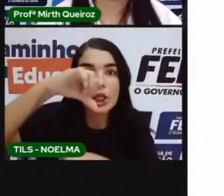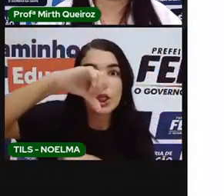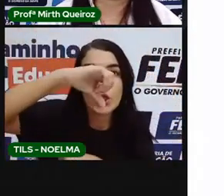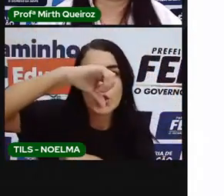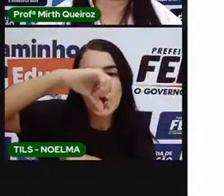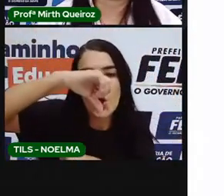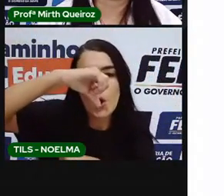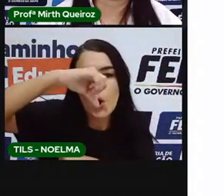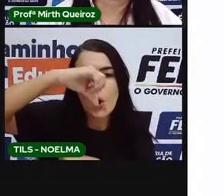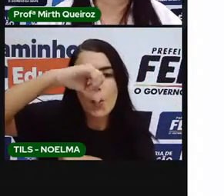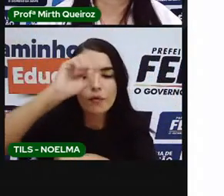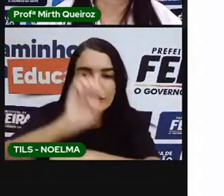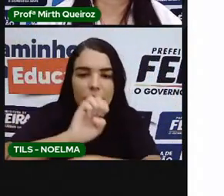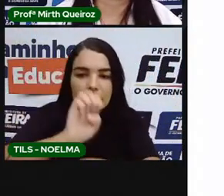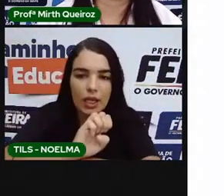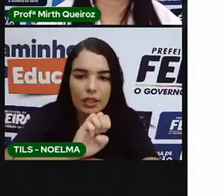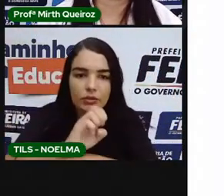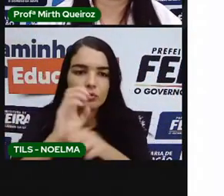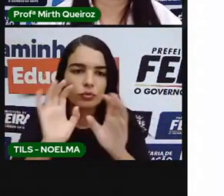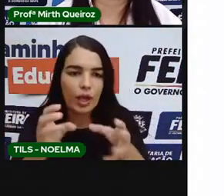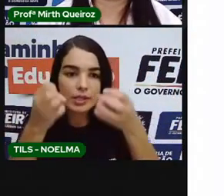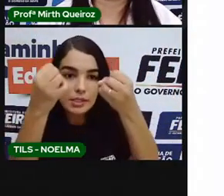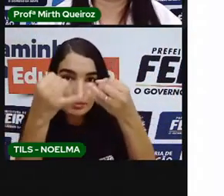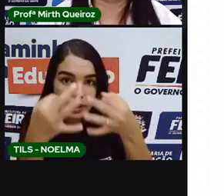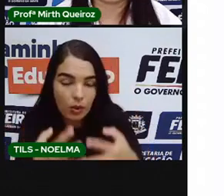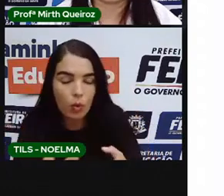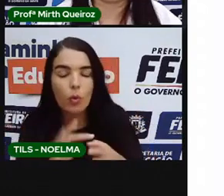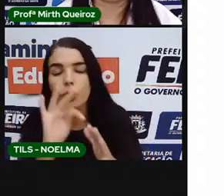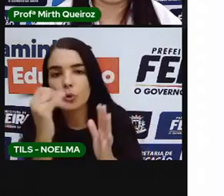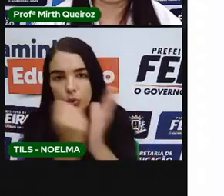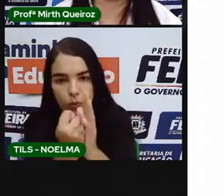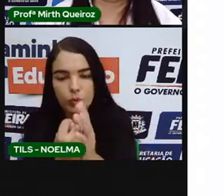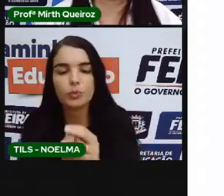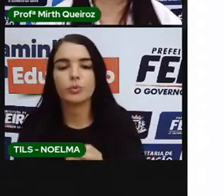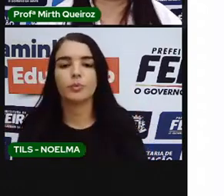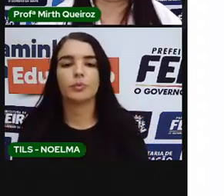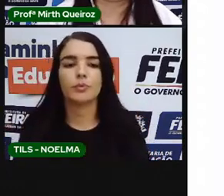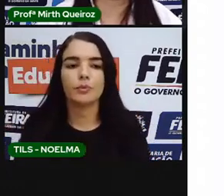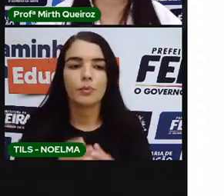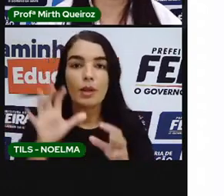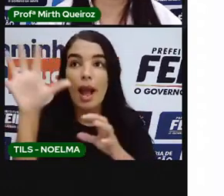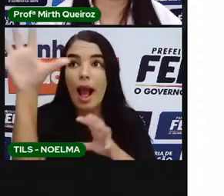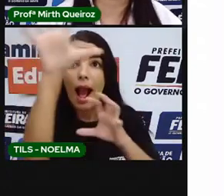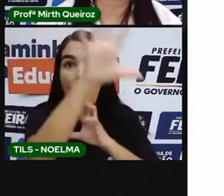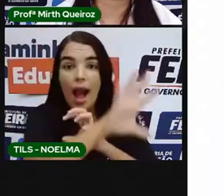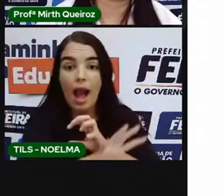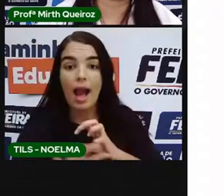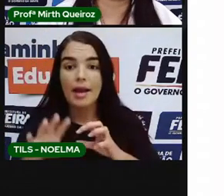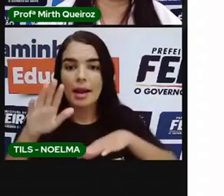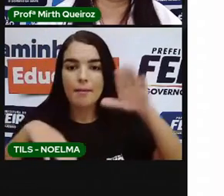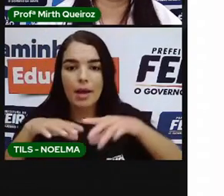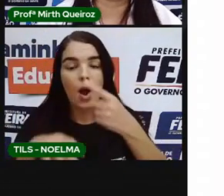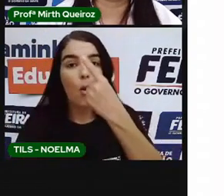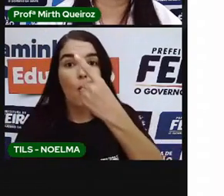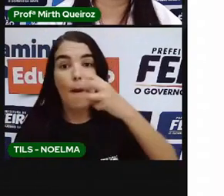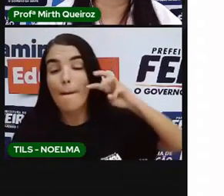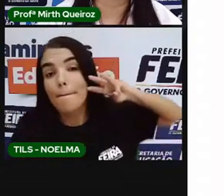né? Onde a PRO já citou para vocês todos eles, certo? Sua área total chega a